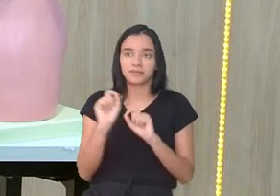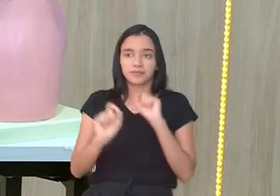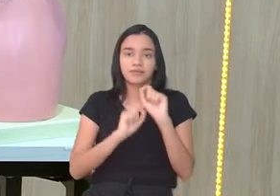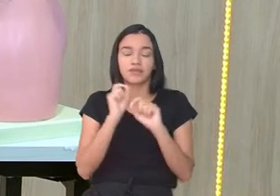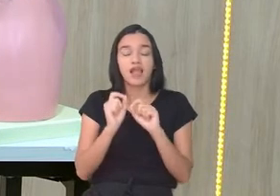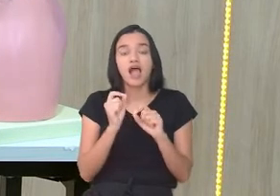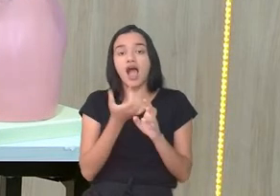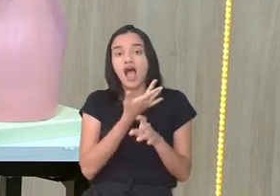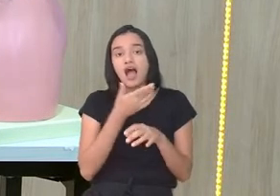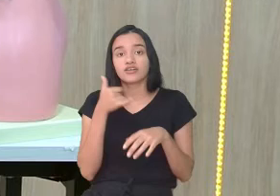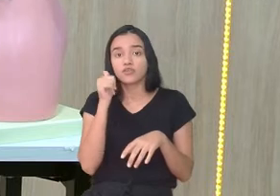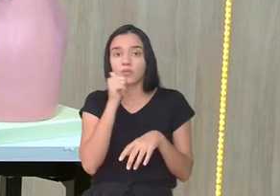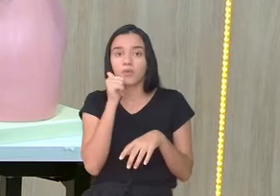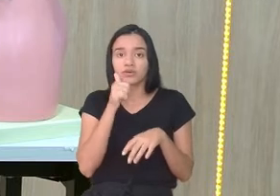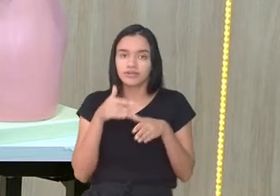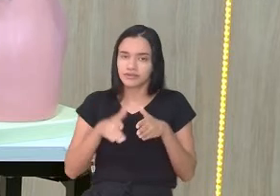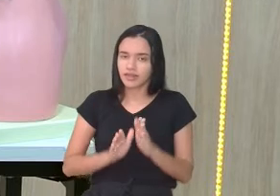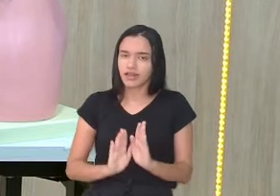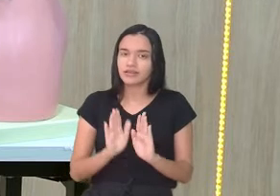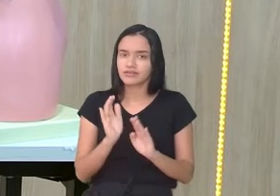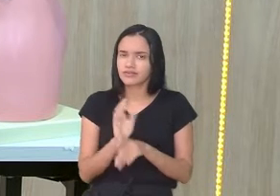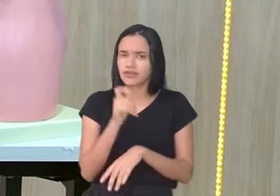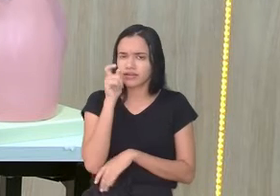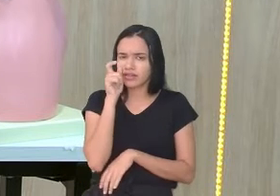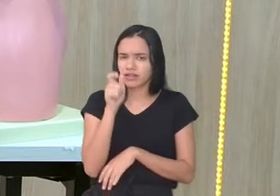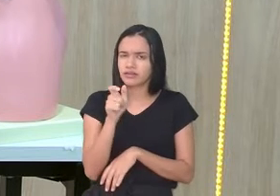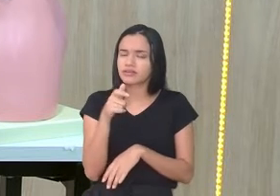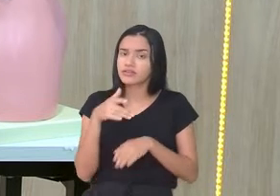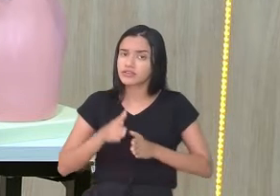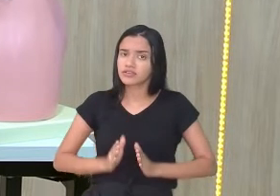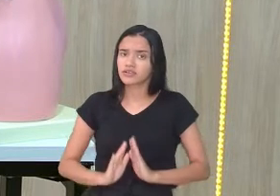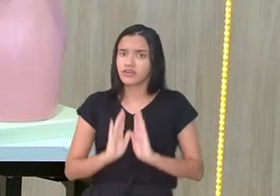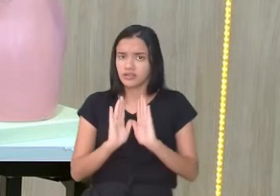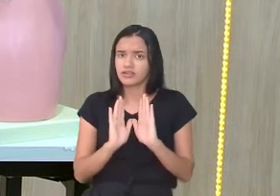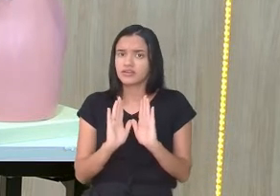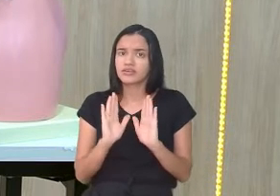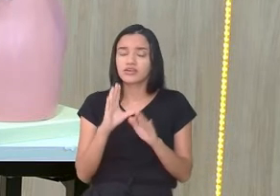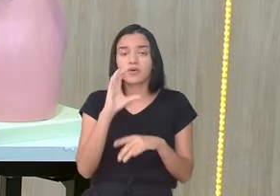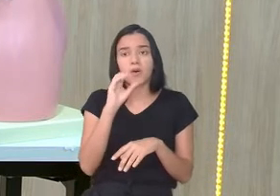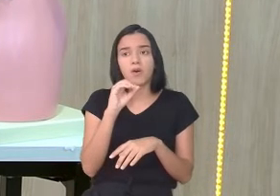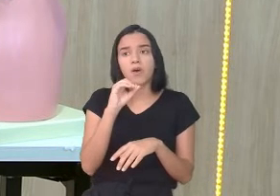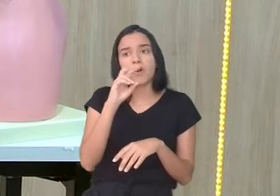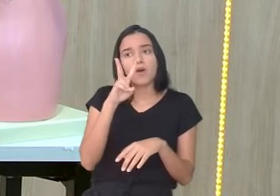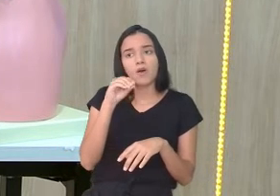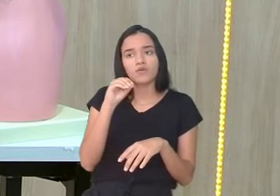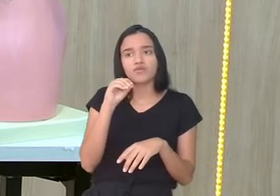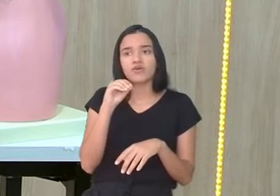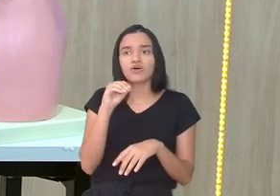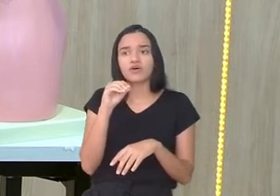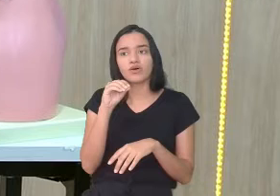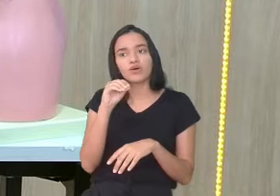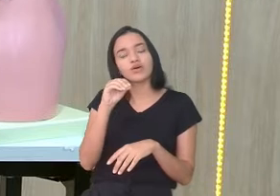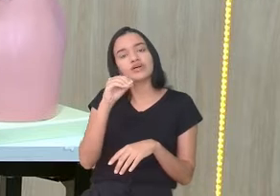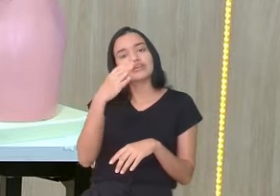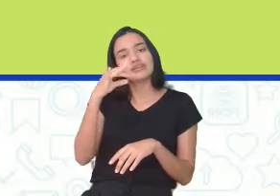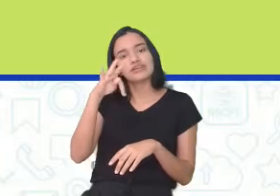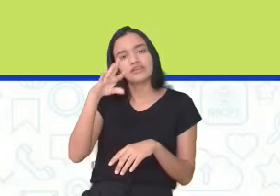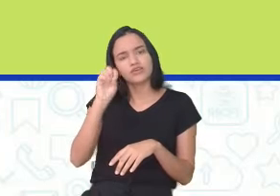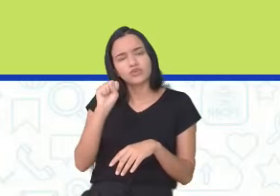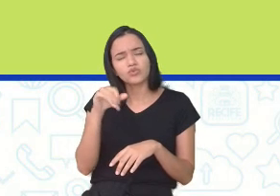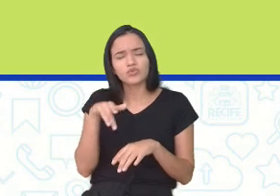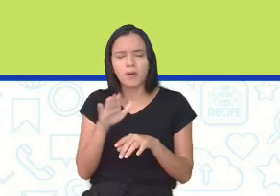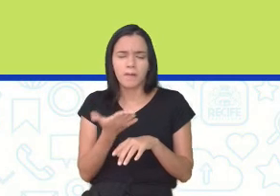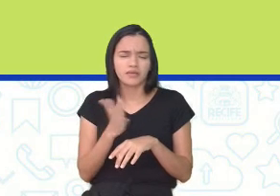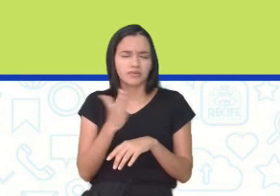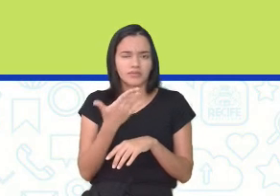as mulheres já nascem. Vejam que interessante. Já nascem com esses ovócitos aí. Mas aí,